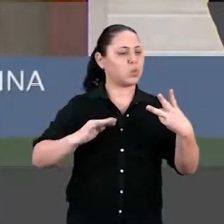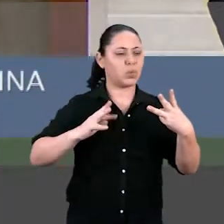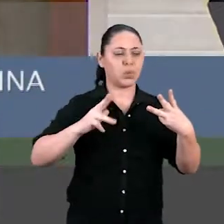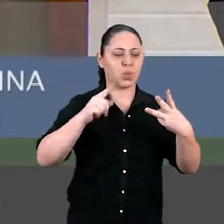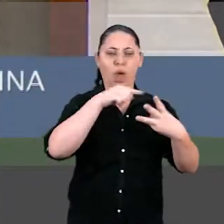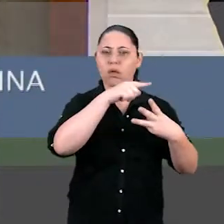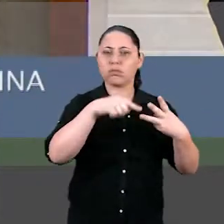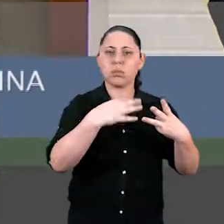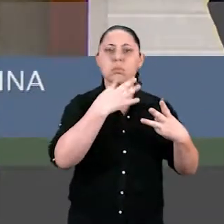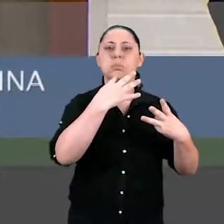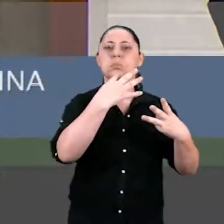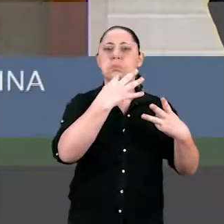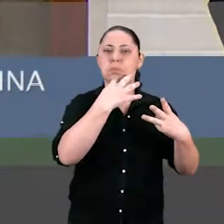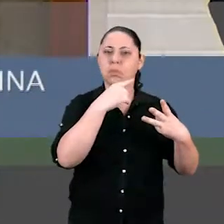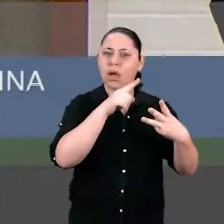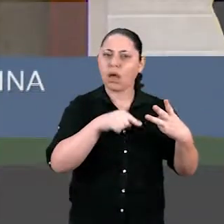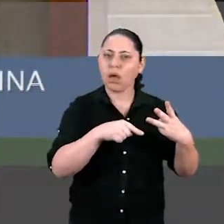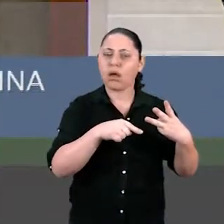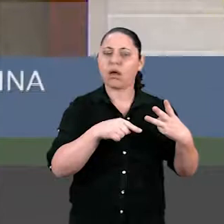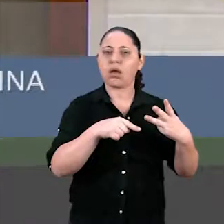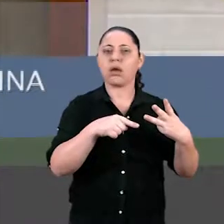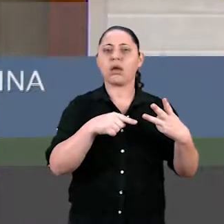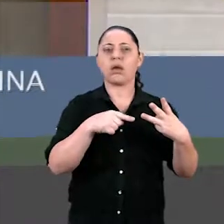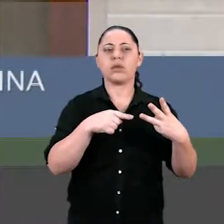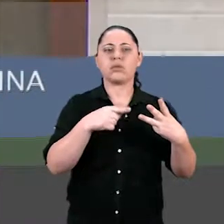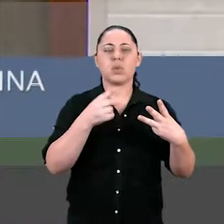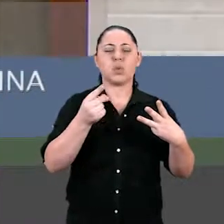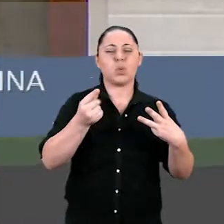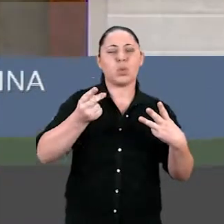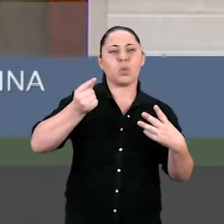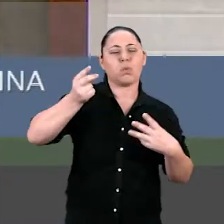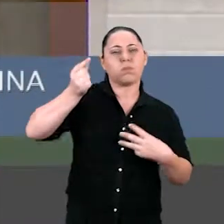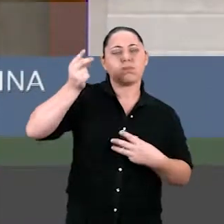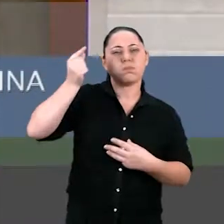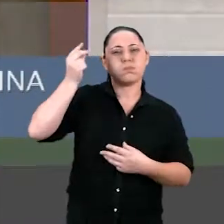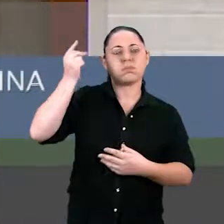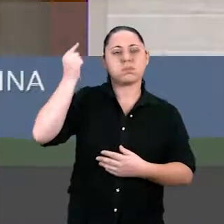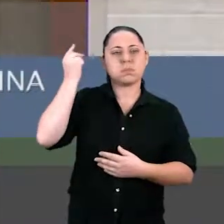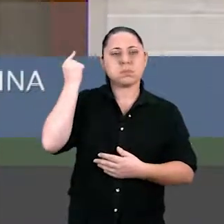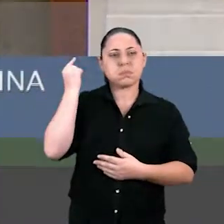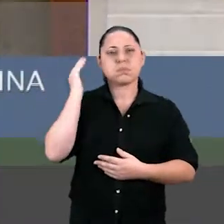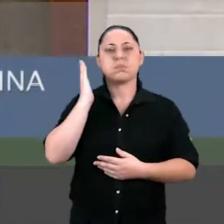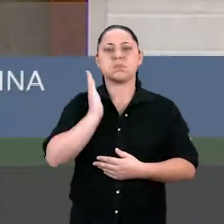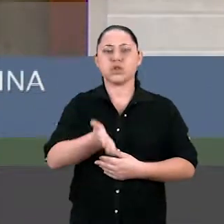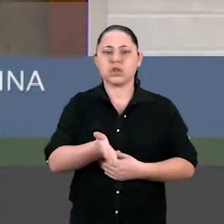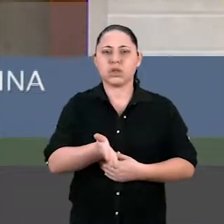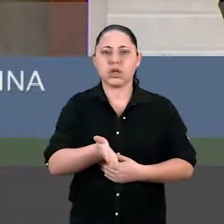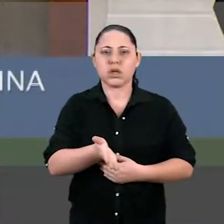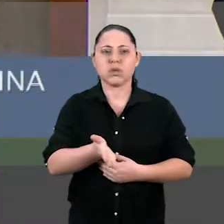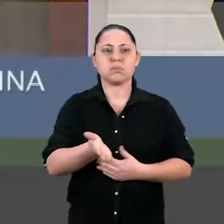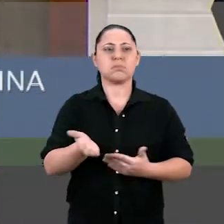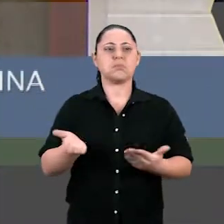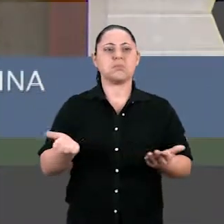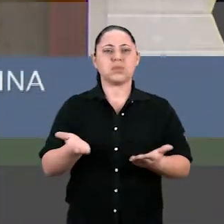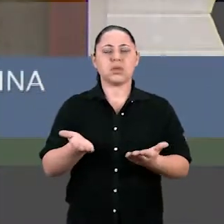todos 3 eu os conheço com uma certa profundidade, e